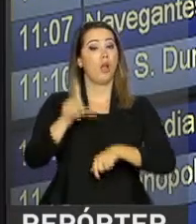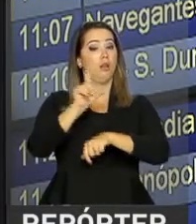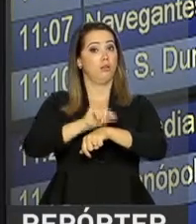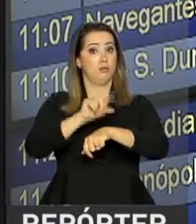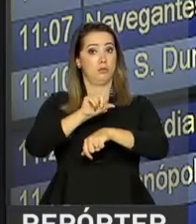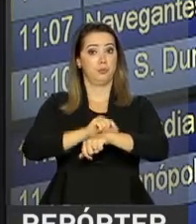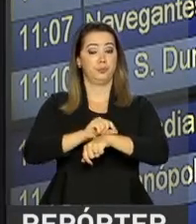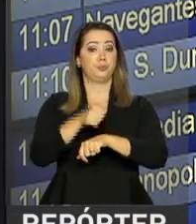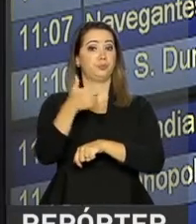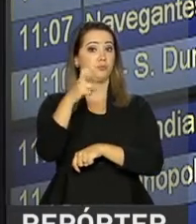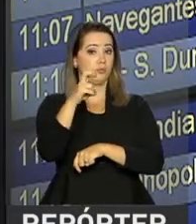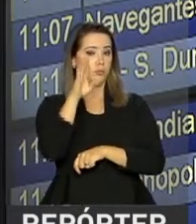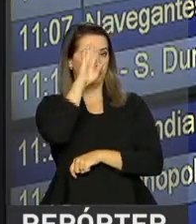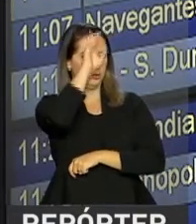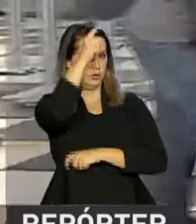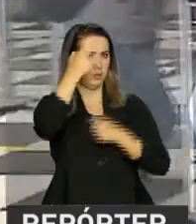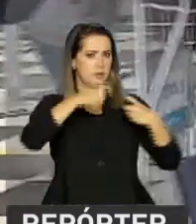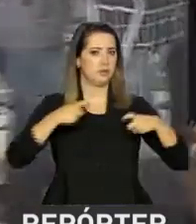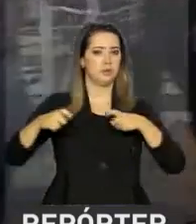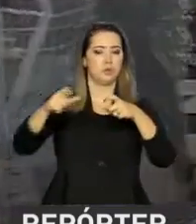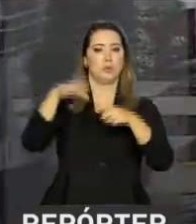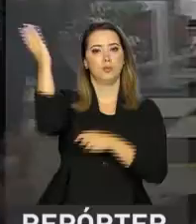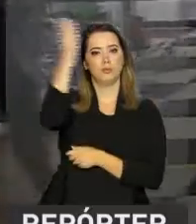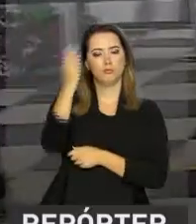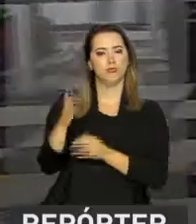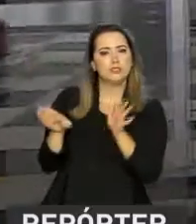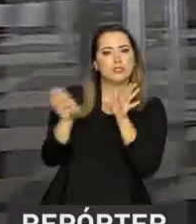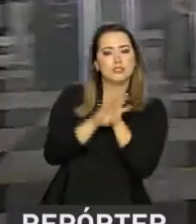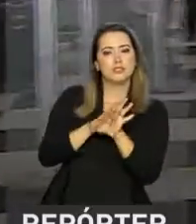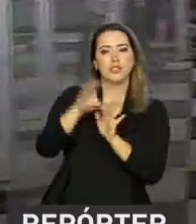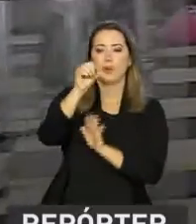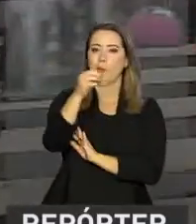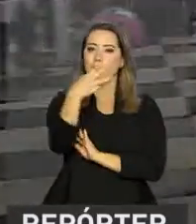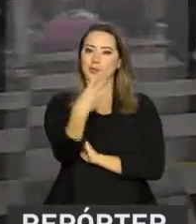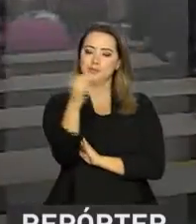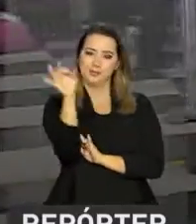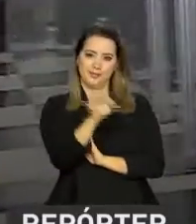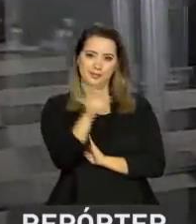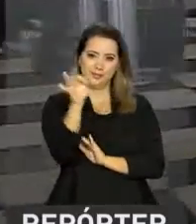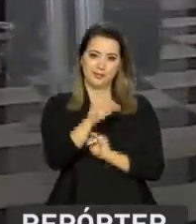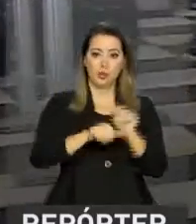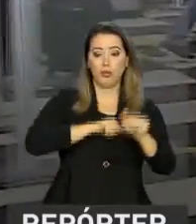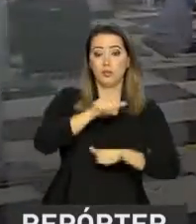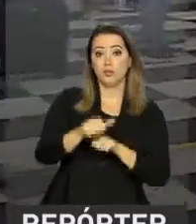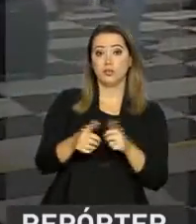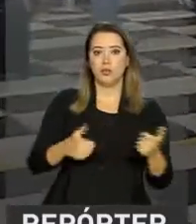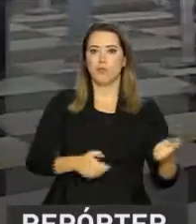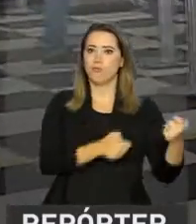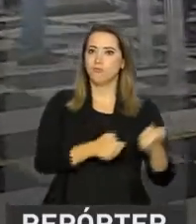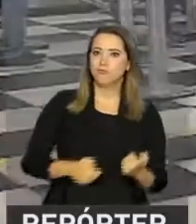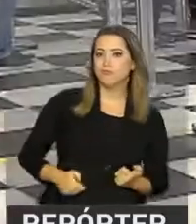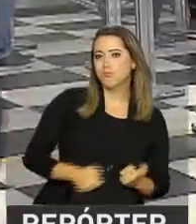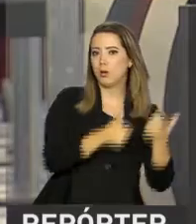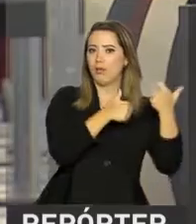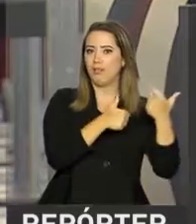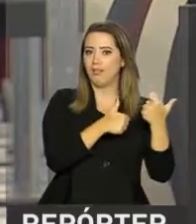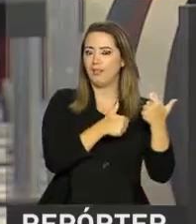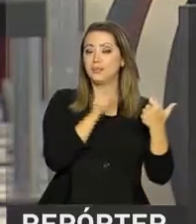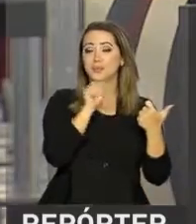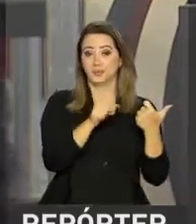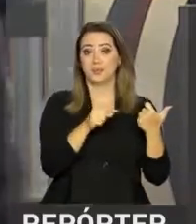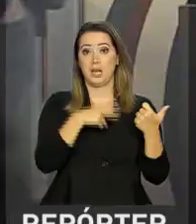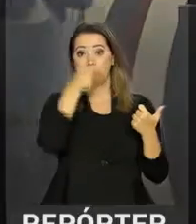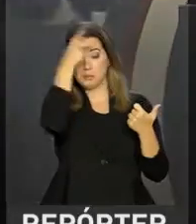dos 15 principais aeroportos brasileiros chegou a 93% na virada do ano já o índice de satisfação